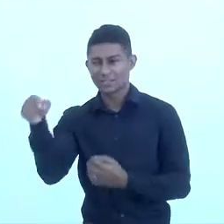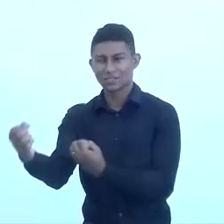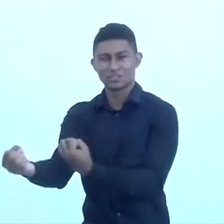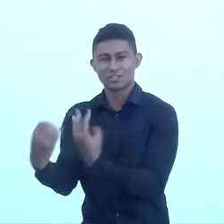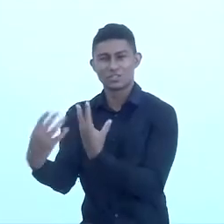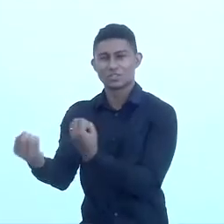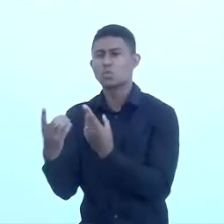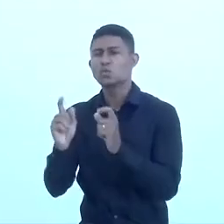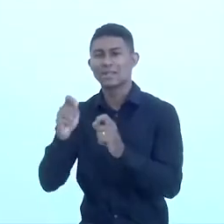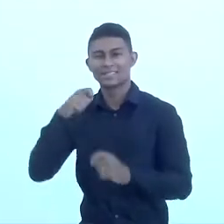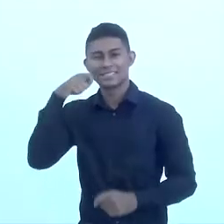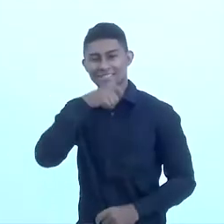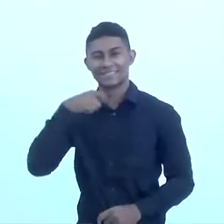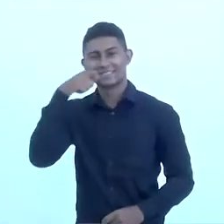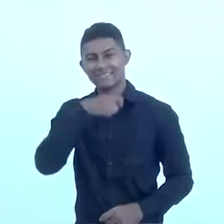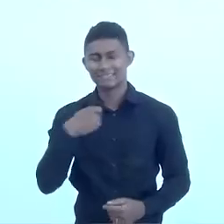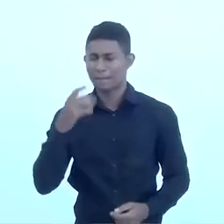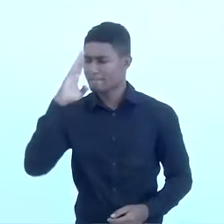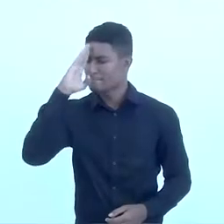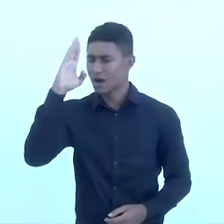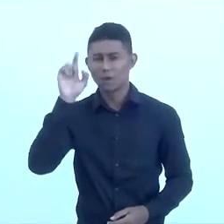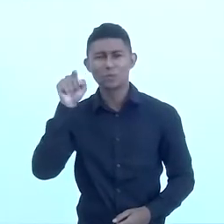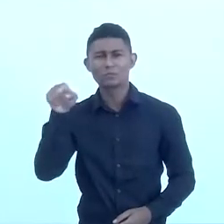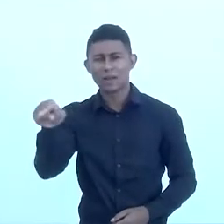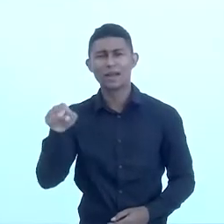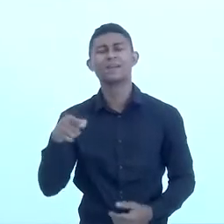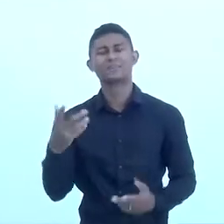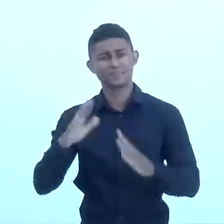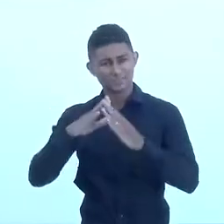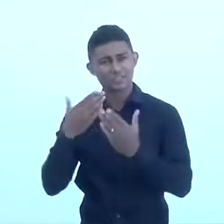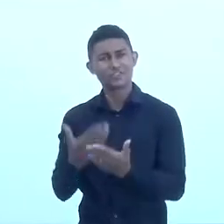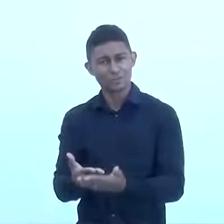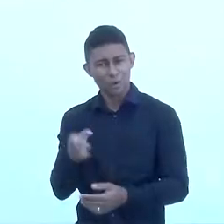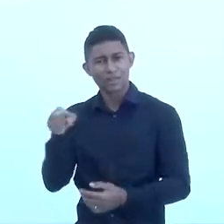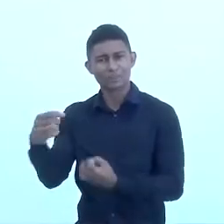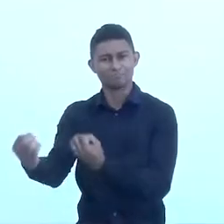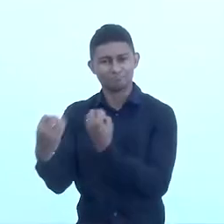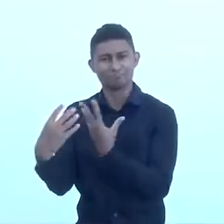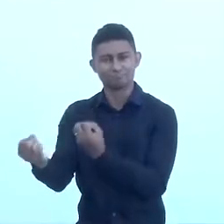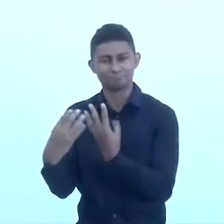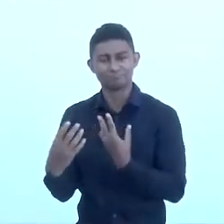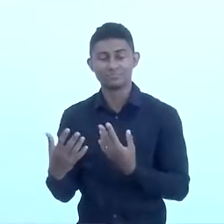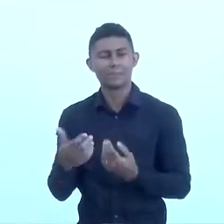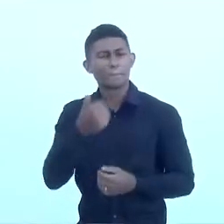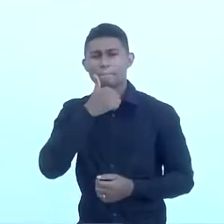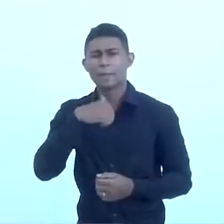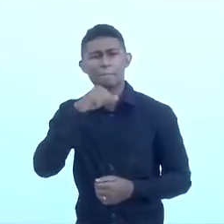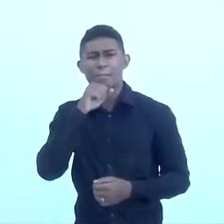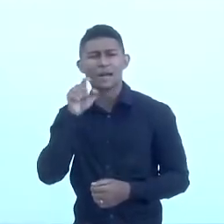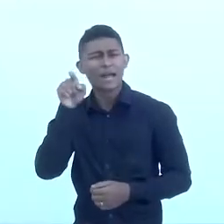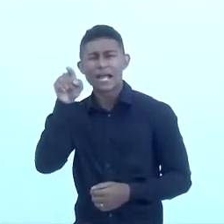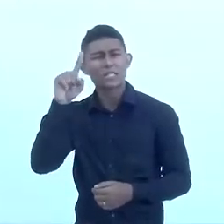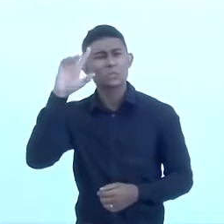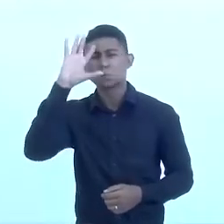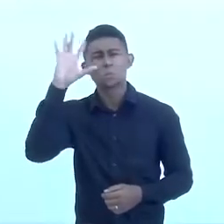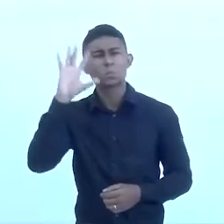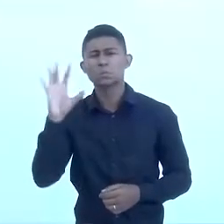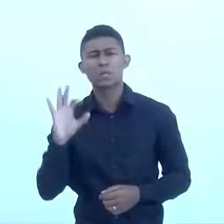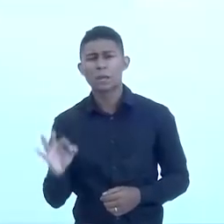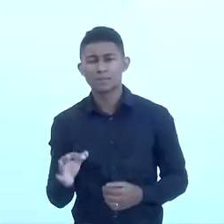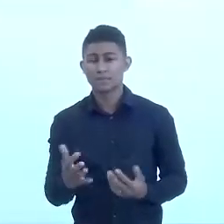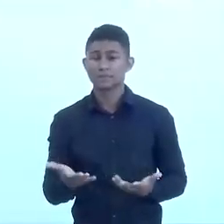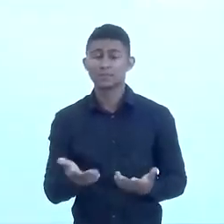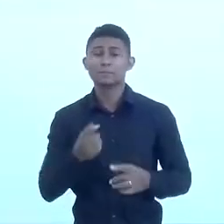a escovar os dentes. Uma das coisas Nossa. principais que eu aprendi é que minha mãe não tinha muito essa noção